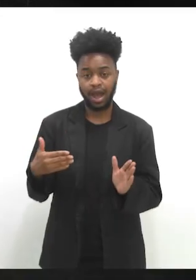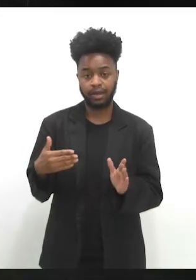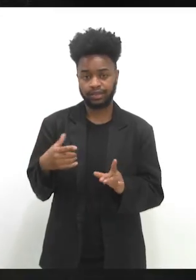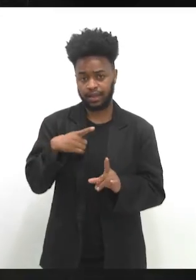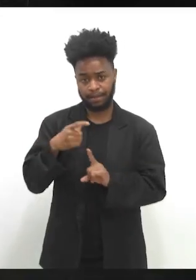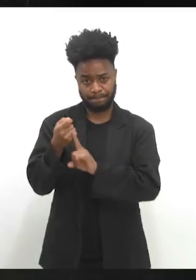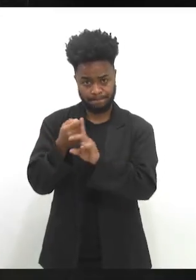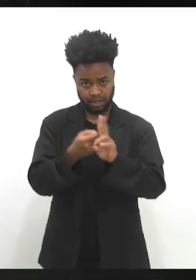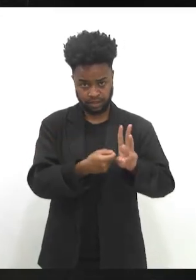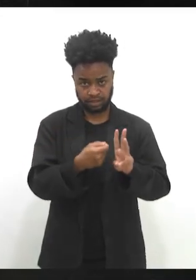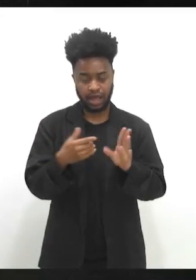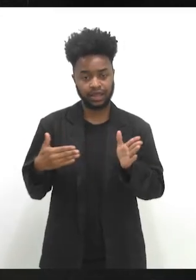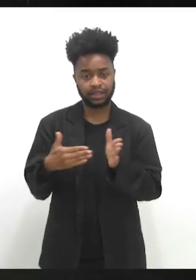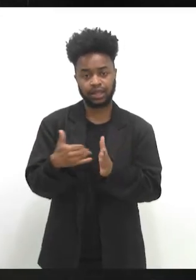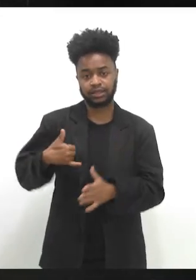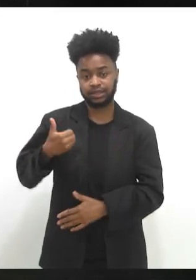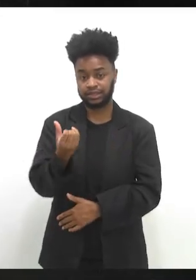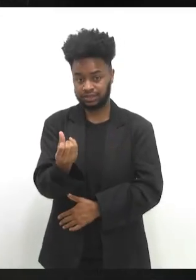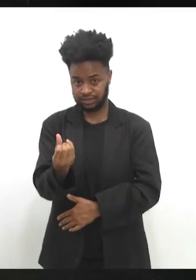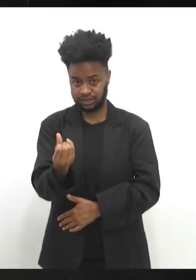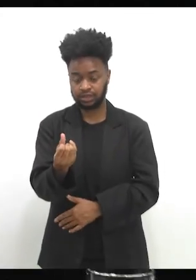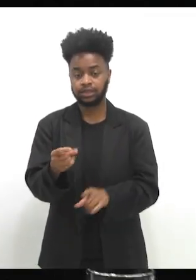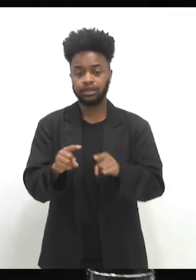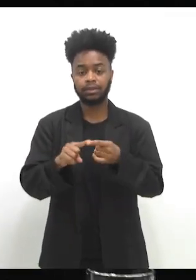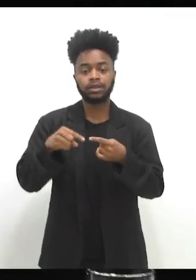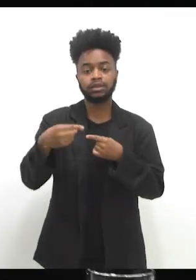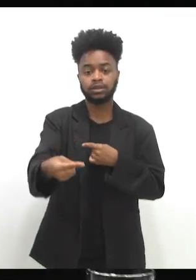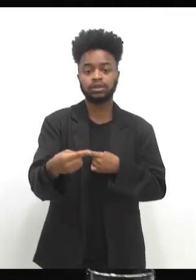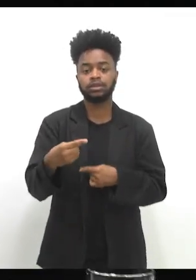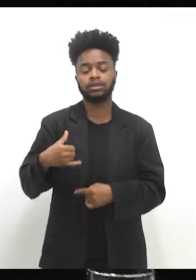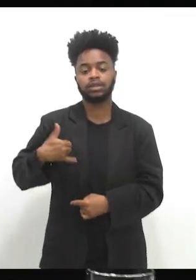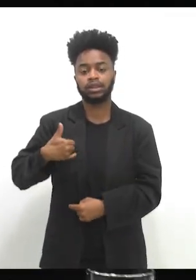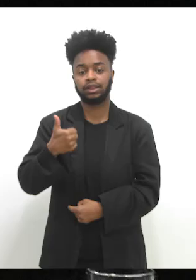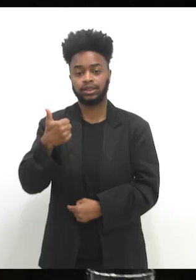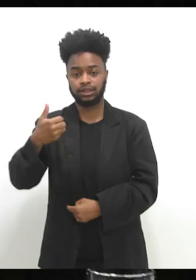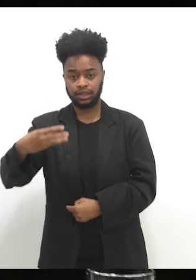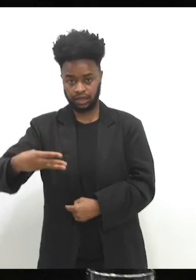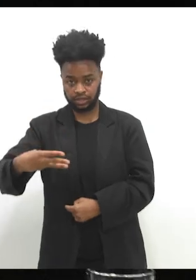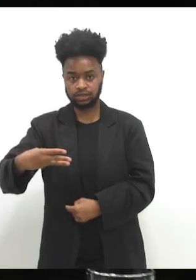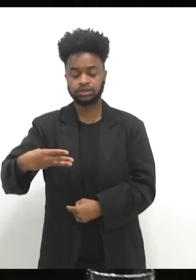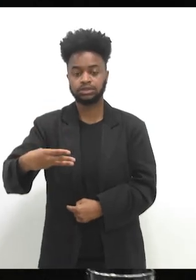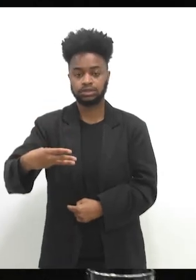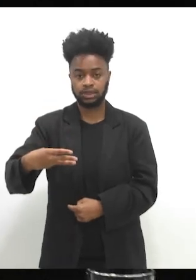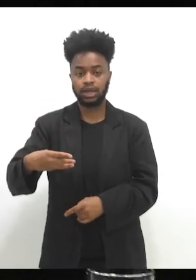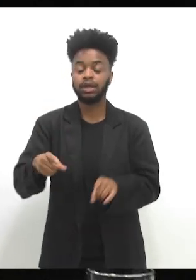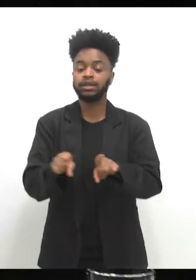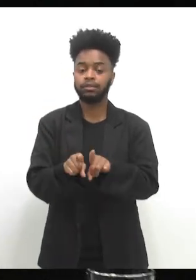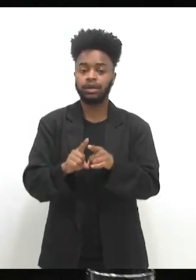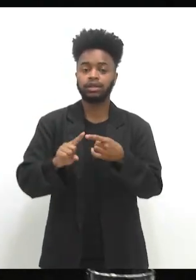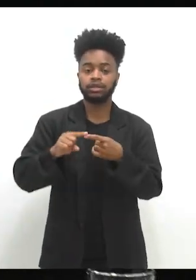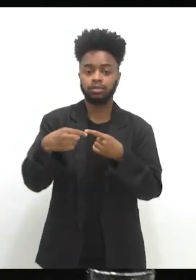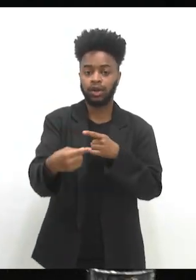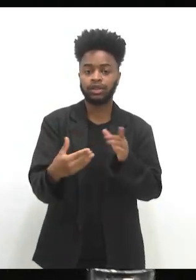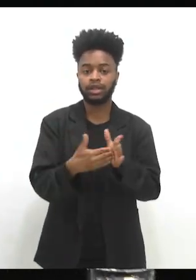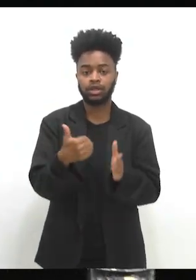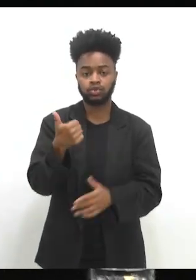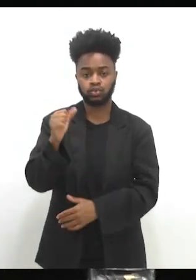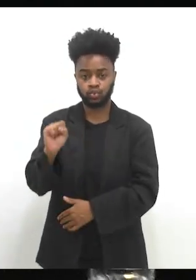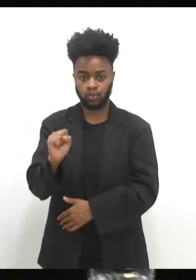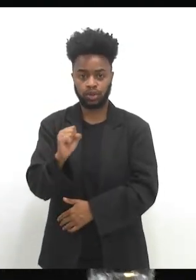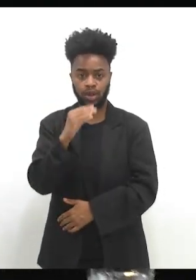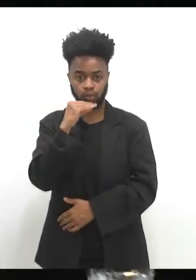dos meses de vida até os 6 anos, e depois até os 13 anos incompletos, e depois até os 18 anos